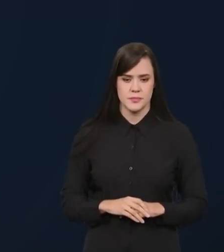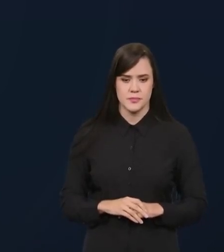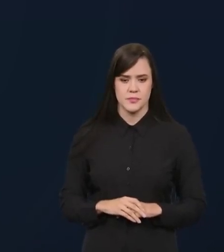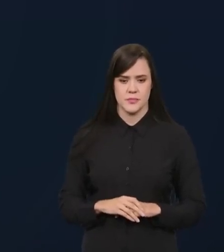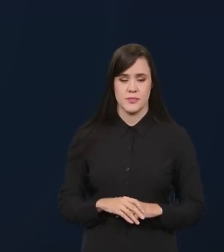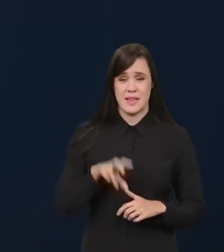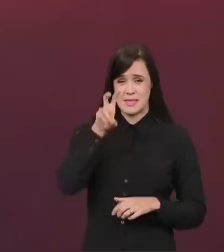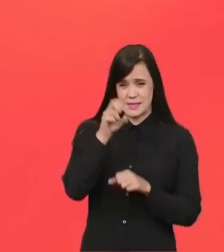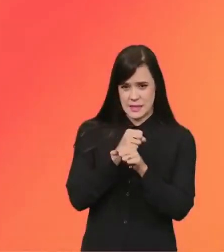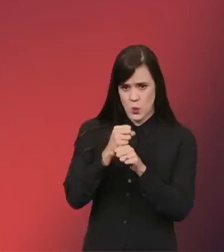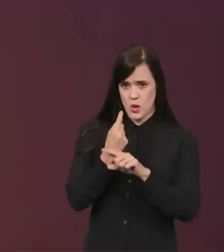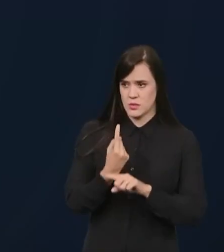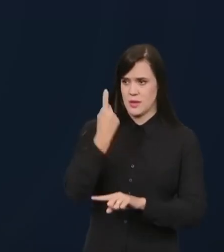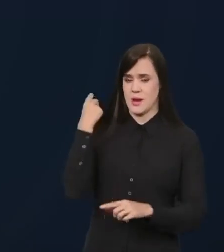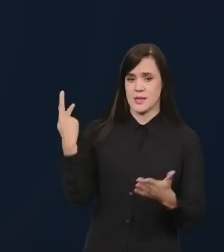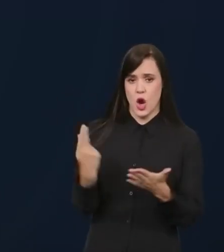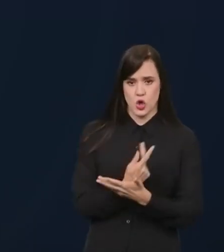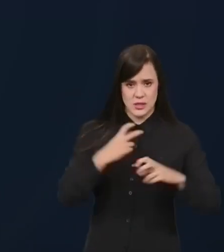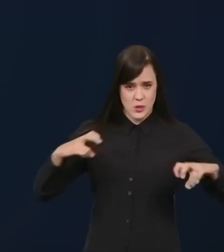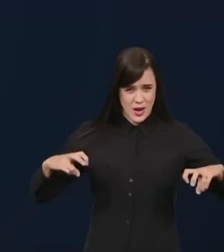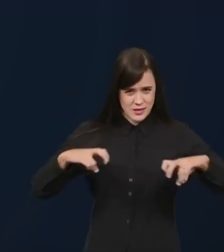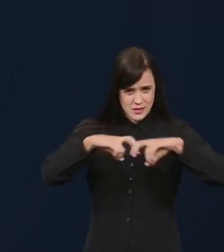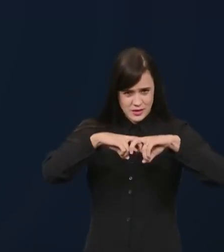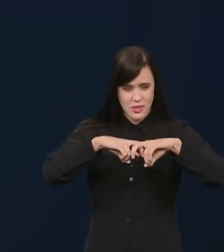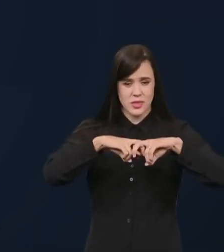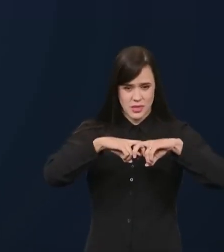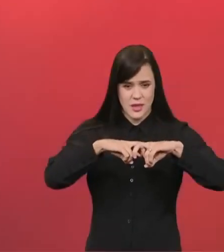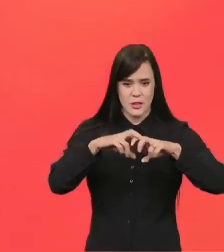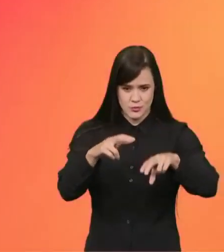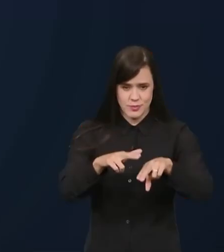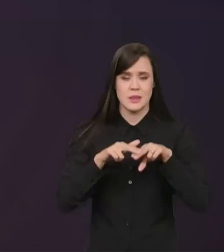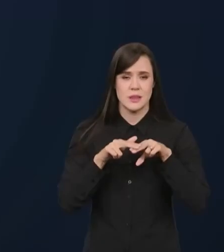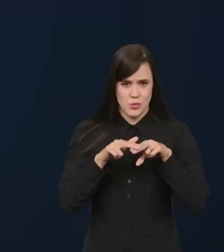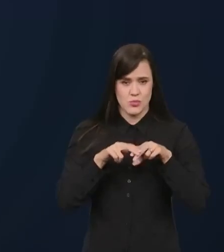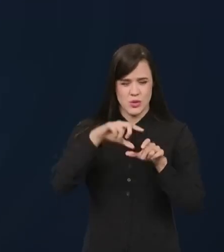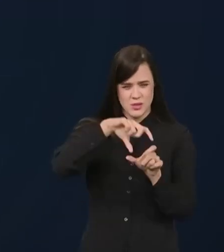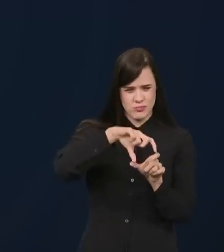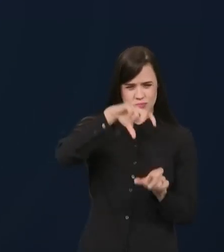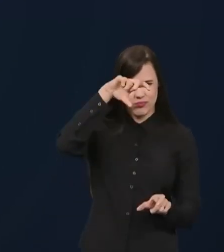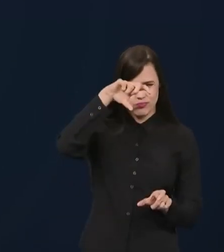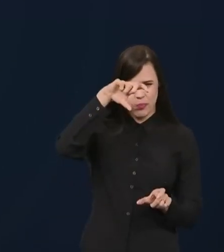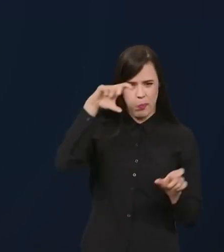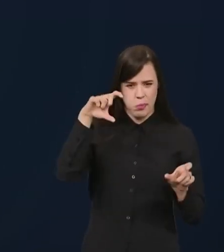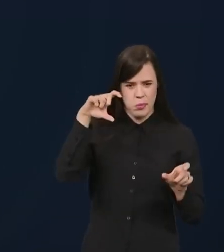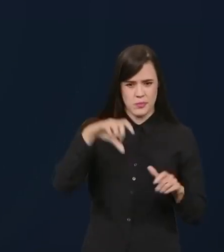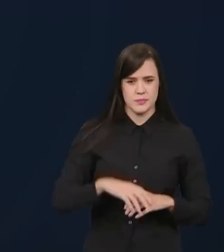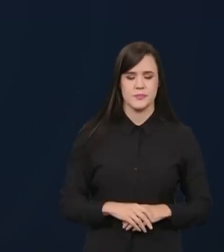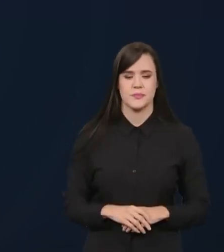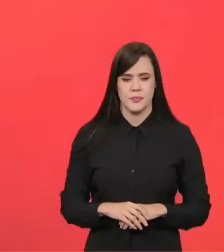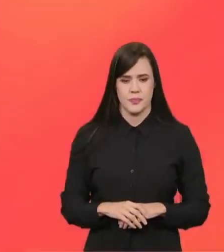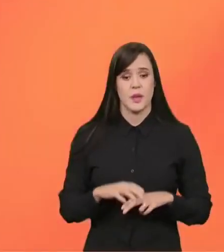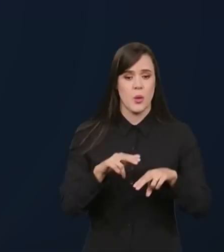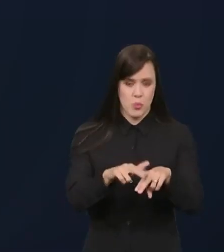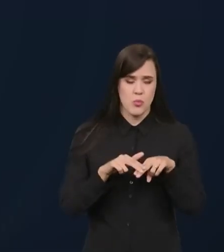Há 5 anos atrás, eu sofri um acidente automobilístico, no qual resultou que eu tivesse uma lesão medular. E